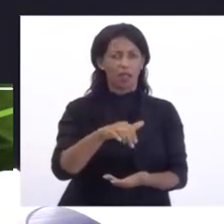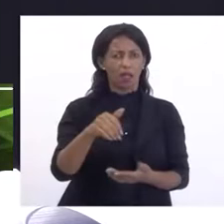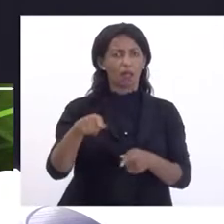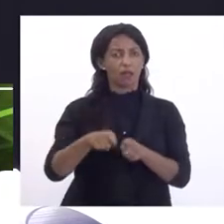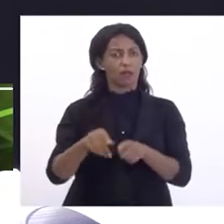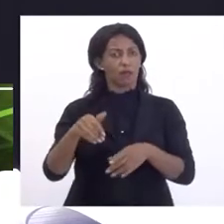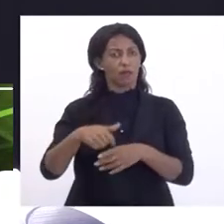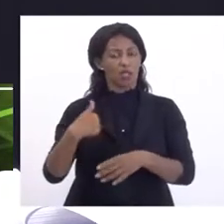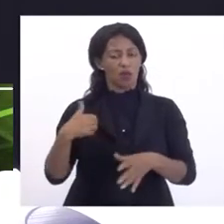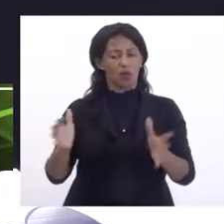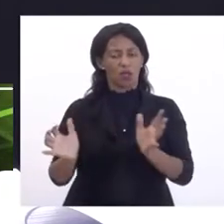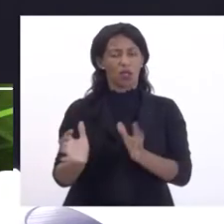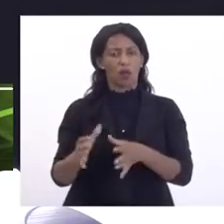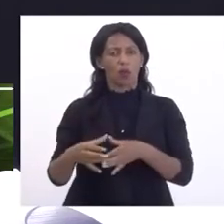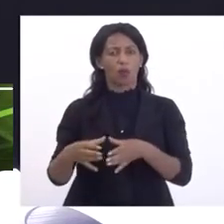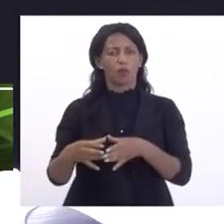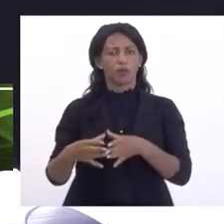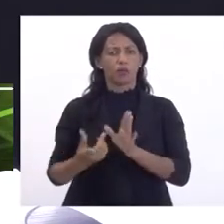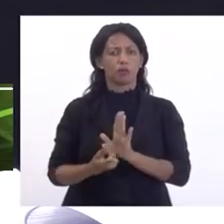na Comissão de Orçamento,